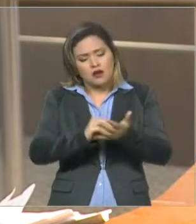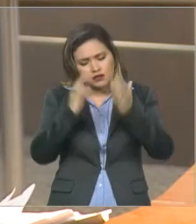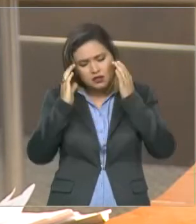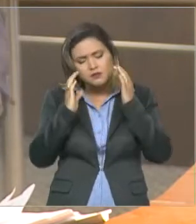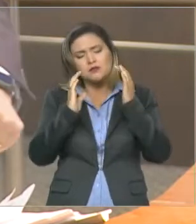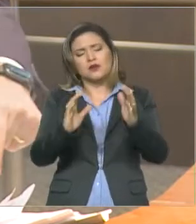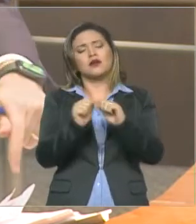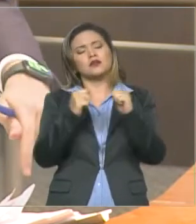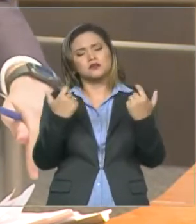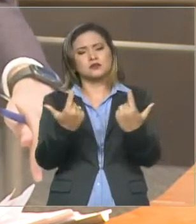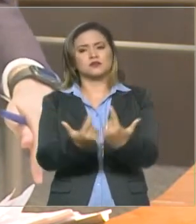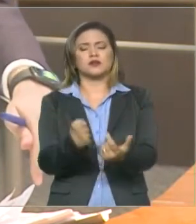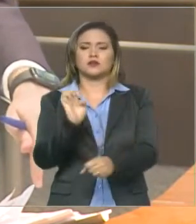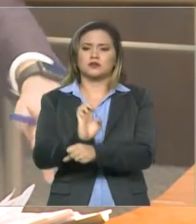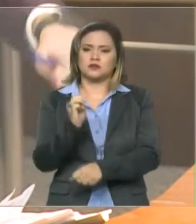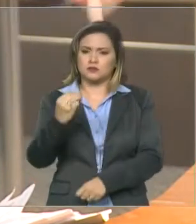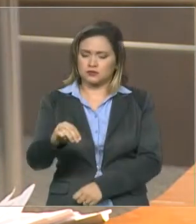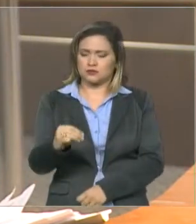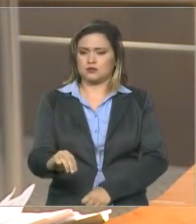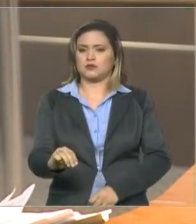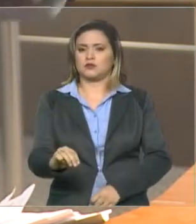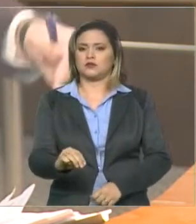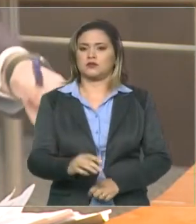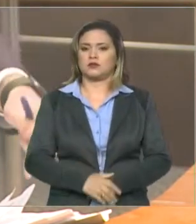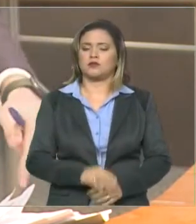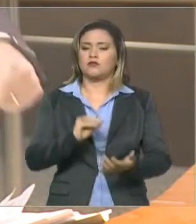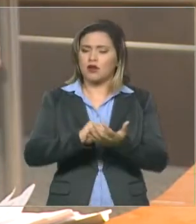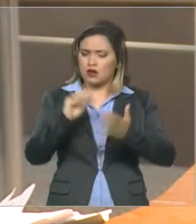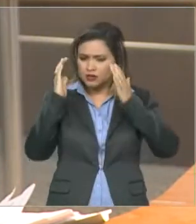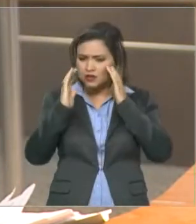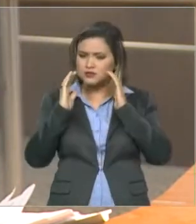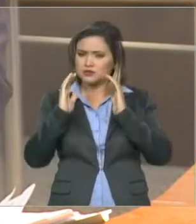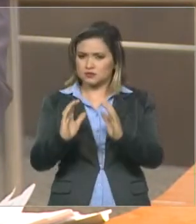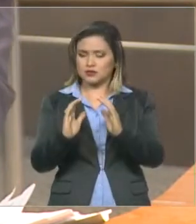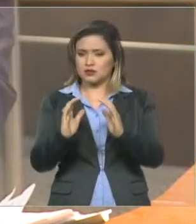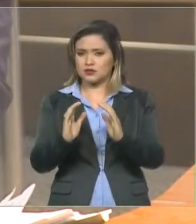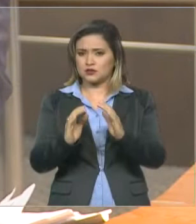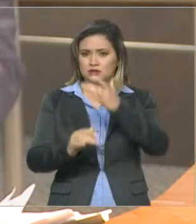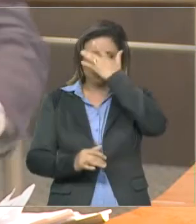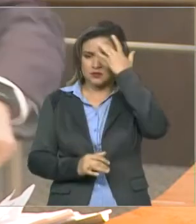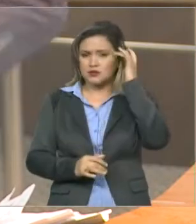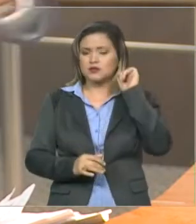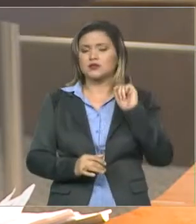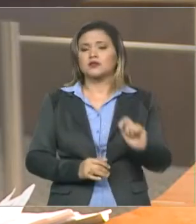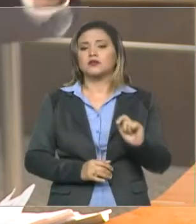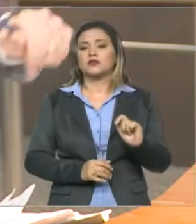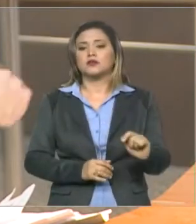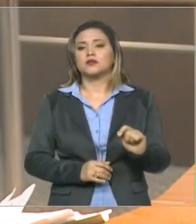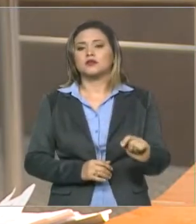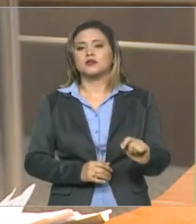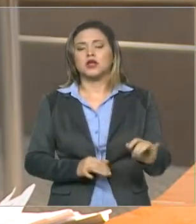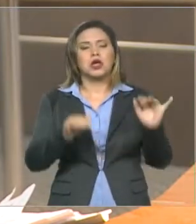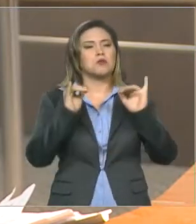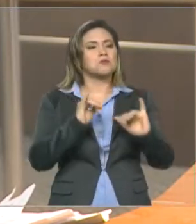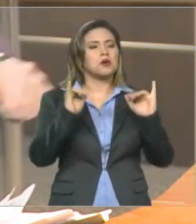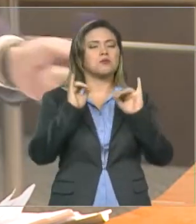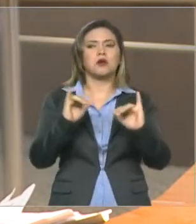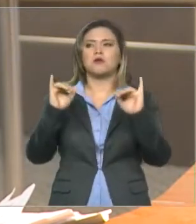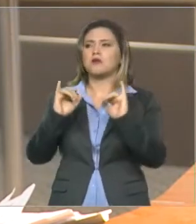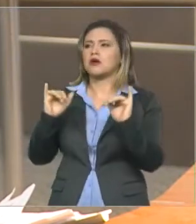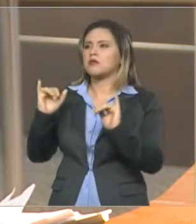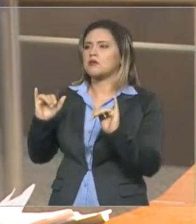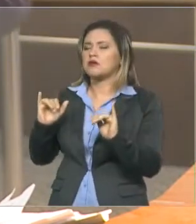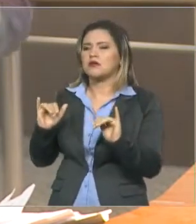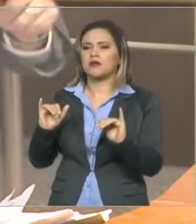à Assembleia Legislativa do Estado do Maranhão, um verdadeiro desrespeito daquele que falava aos quatro cantos,